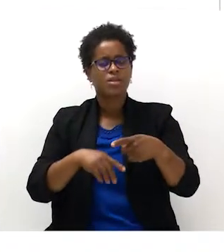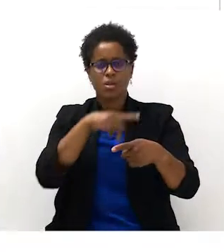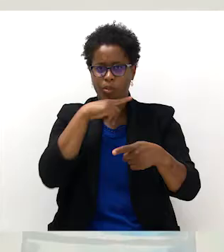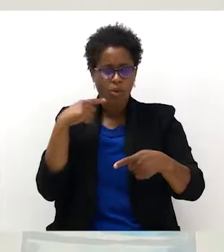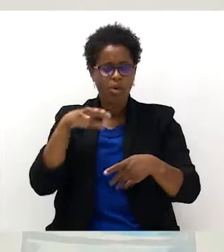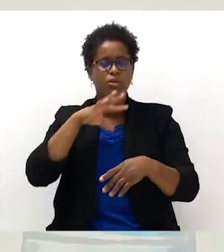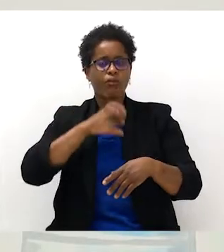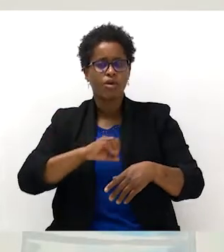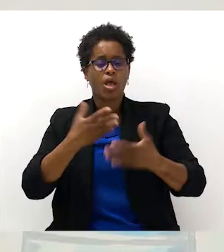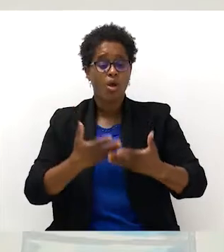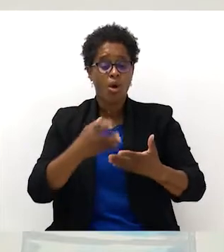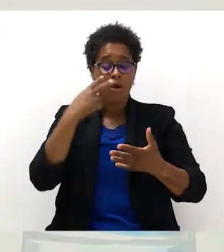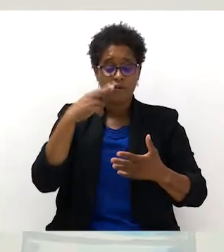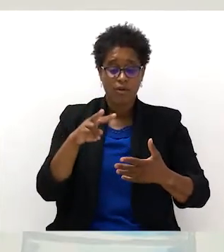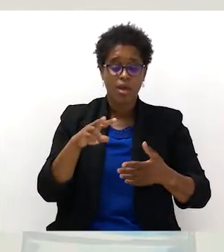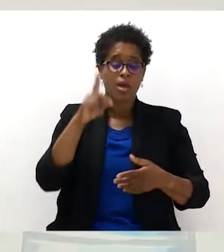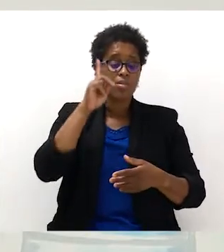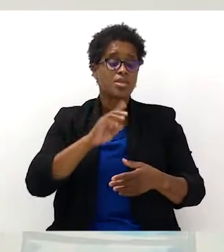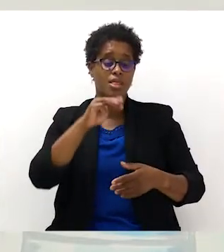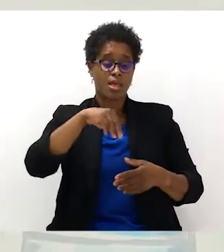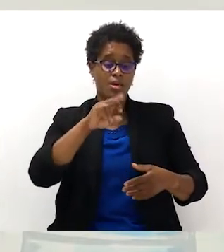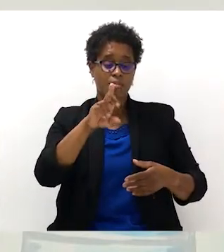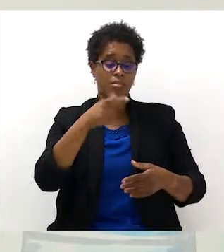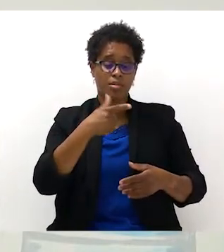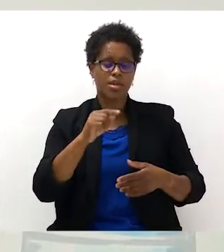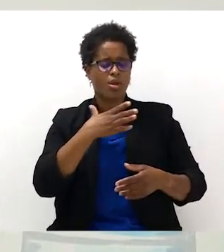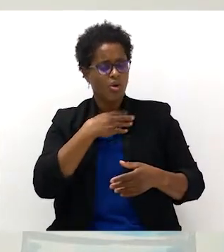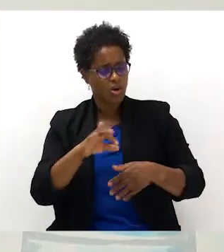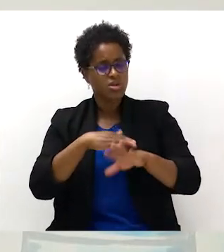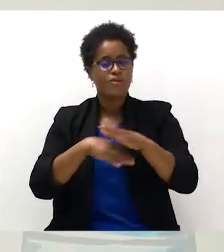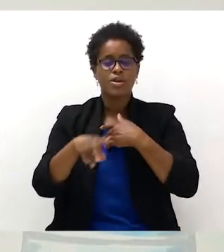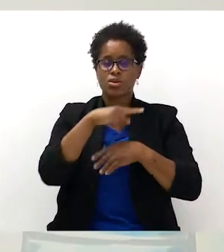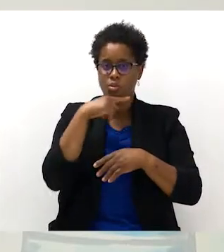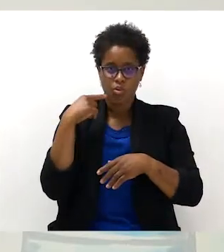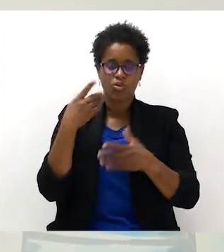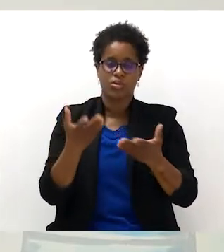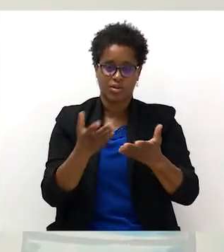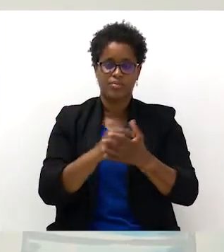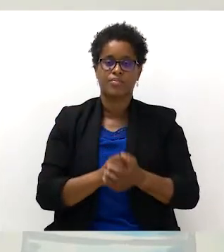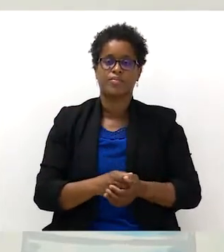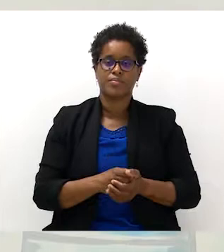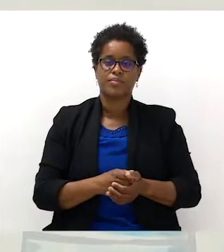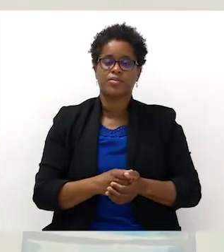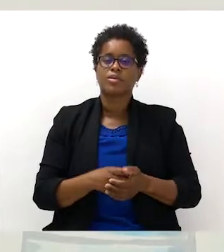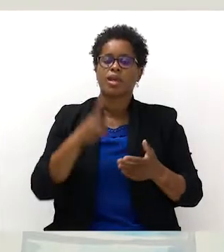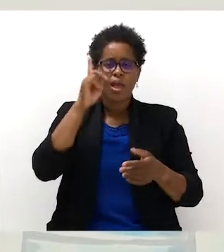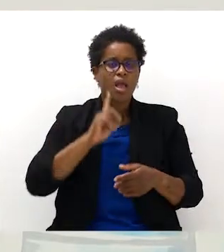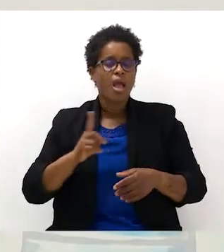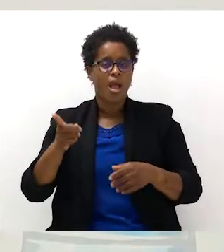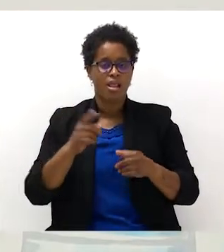agora vamos ver. A Marta gosta de fazer bolos, segundo o texto diz, não é? E